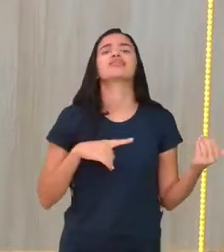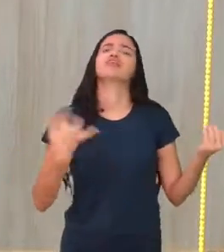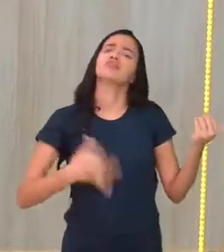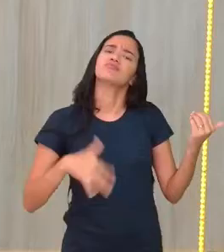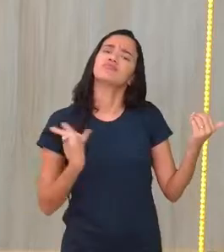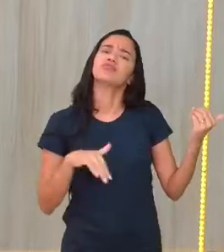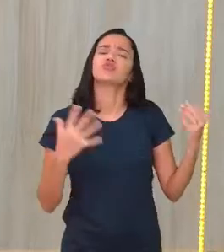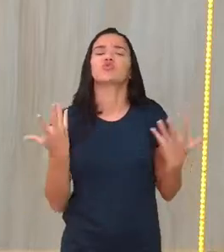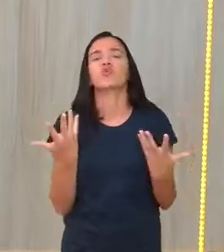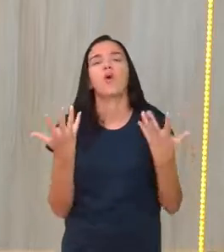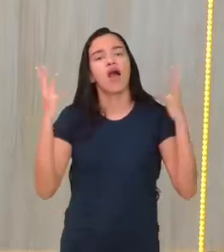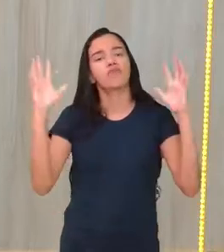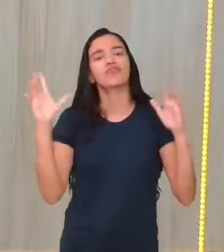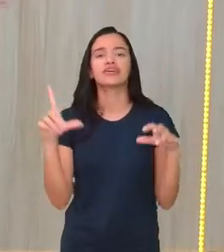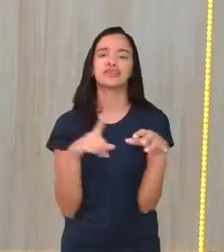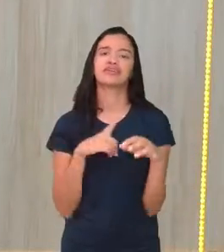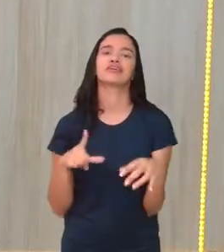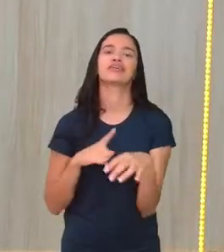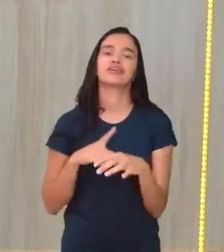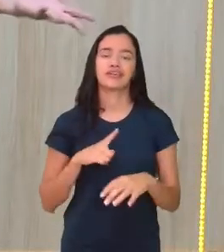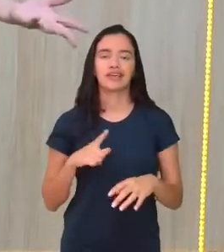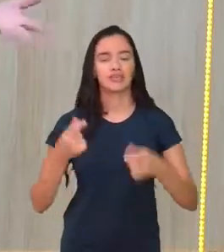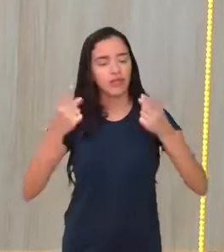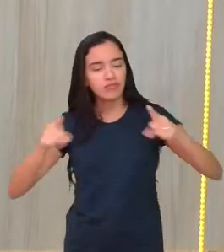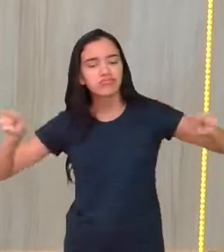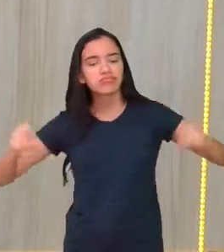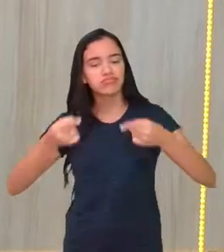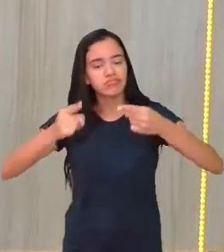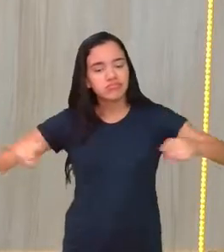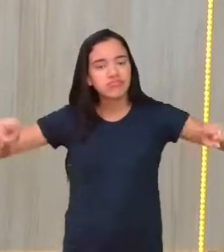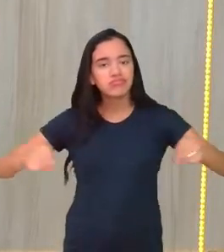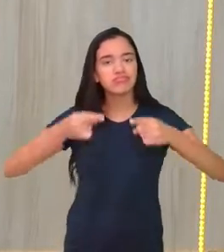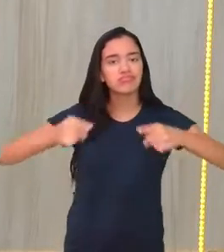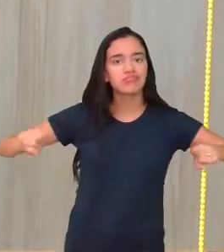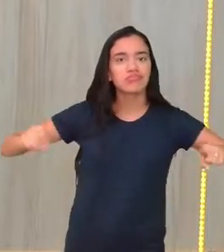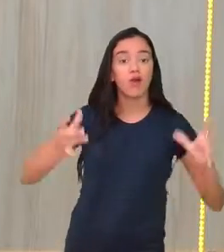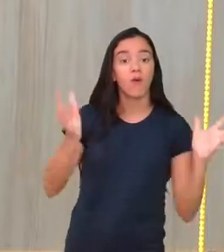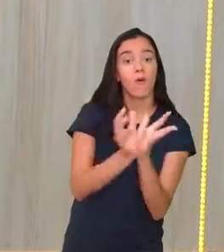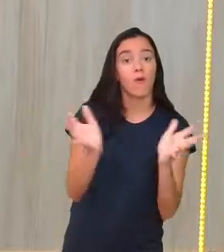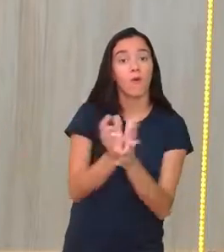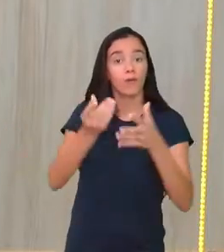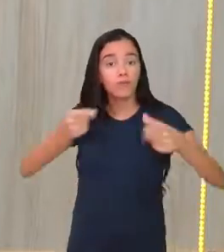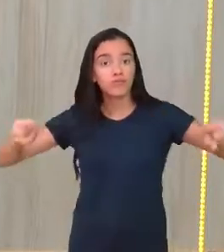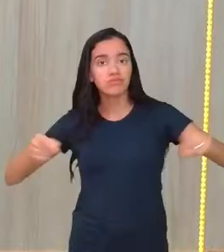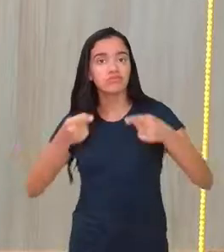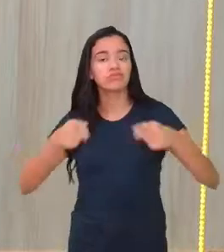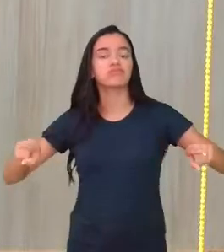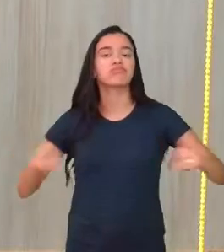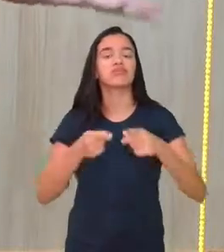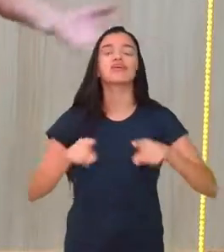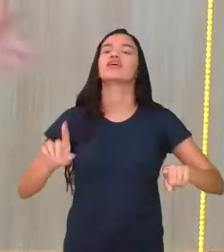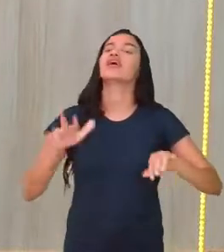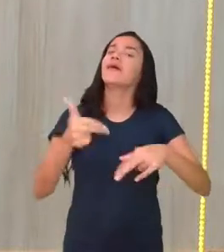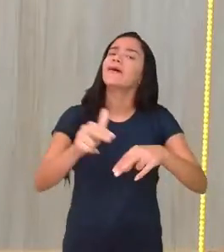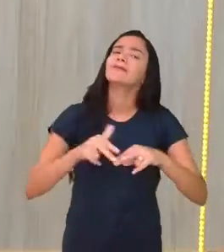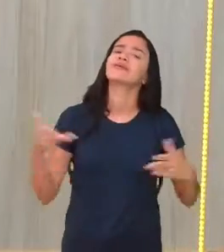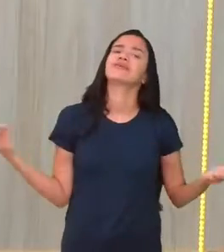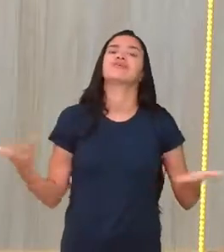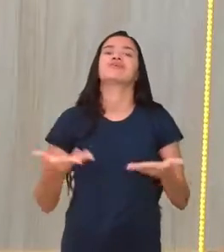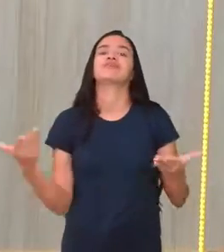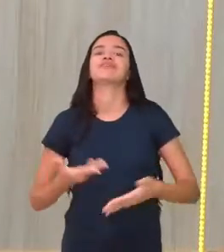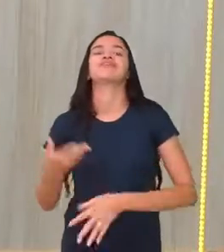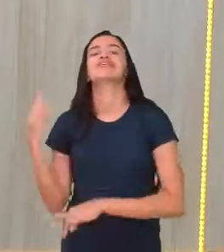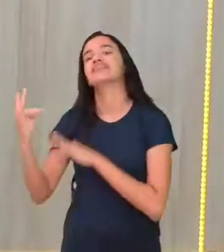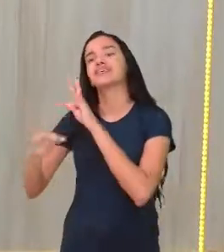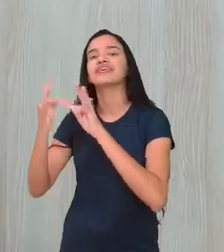Toda festa que tinha que ter orquestra, tinha que ter banda, porque não tinha... Como? Por isso, hoje a gente tem essa